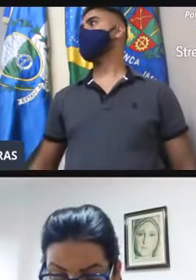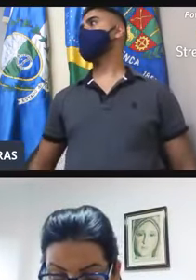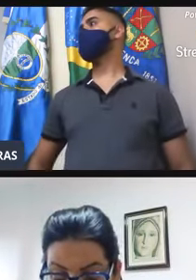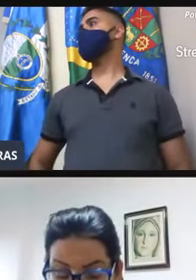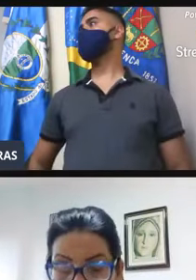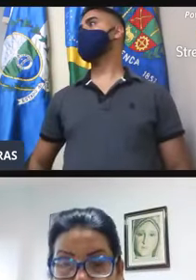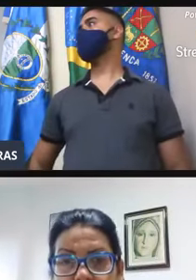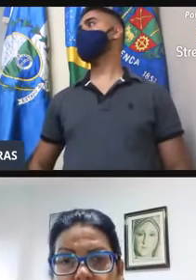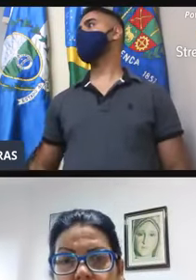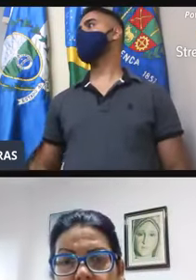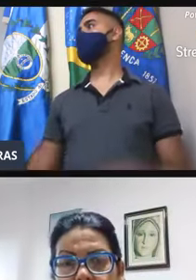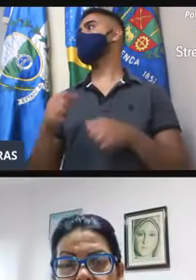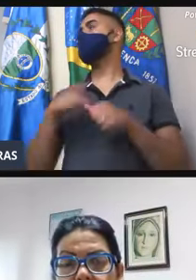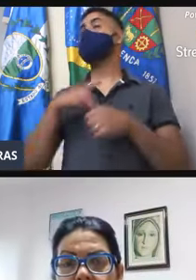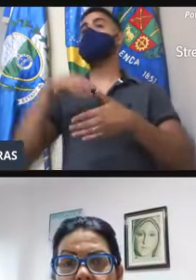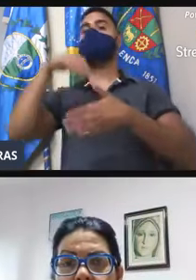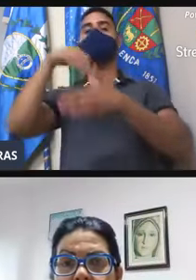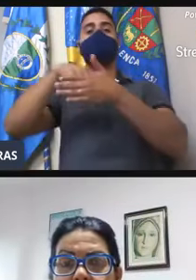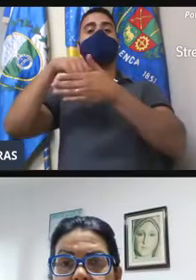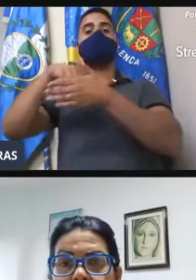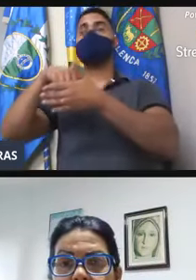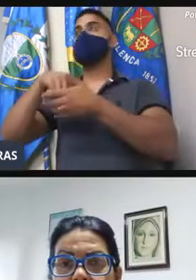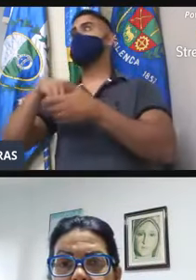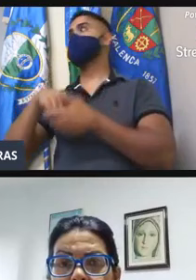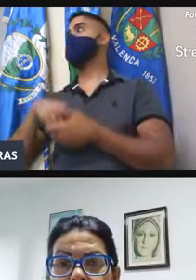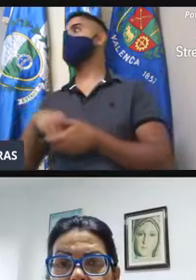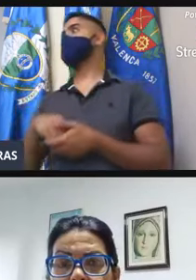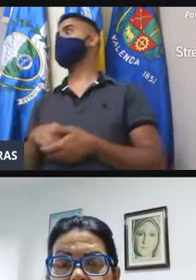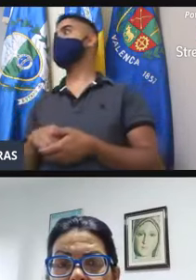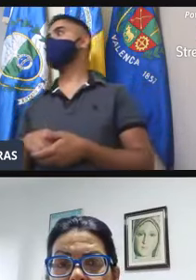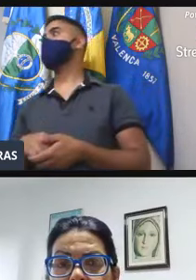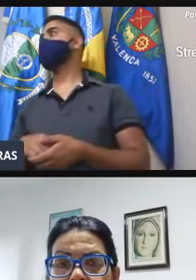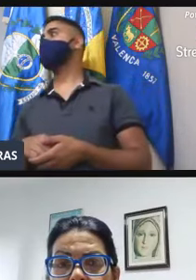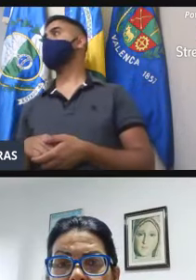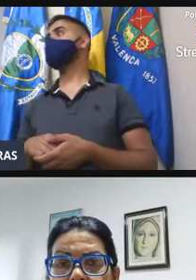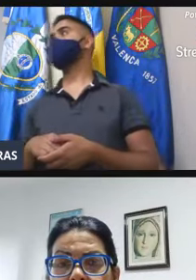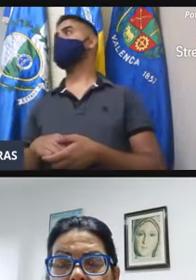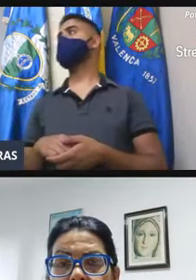Tem que botar em votação. É um representante?